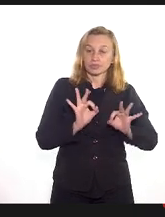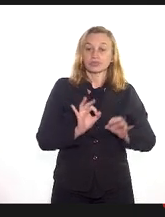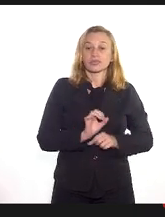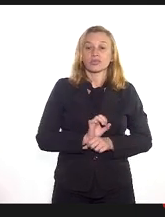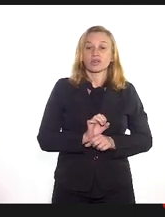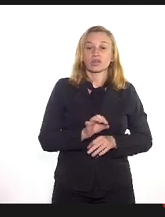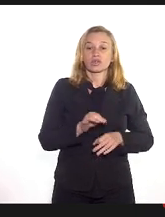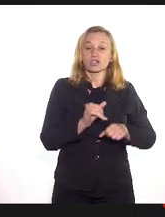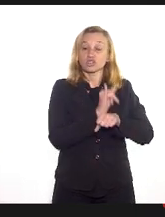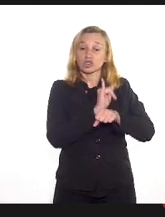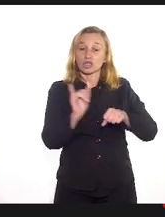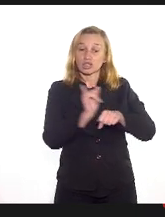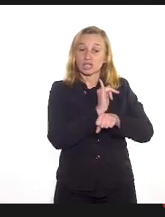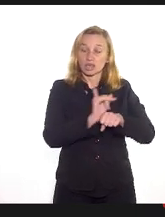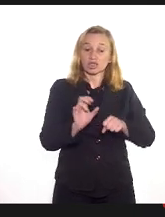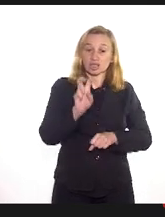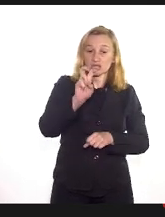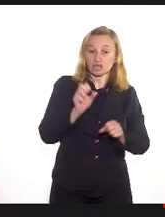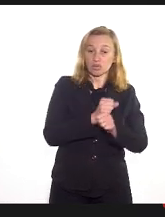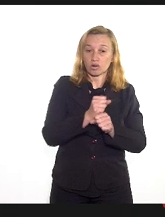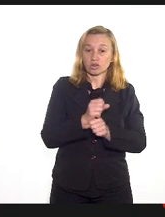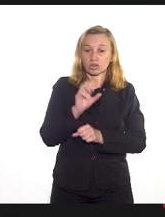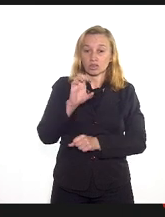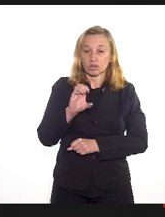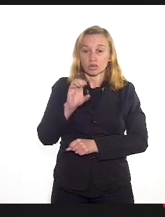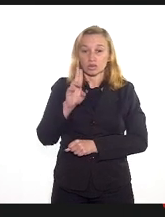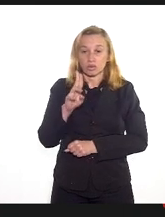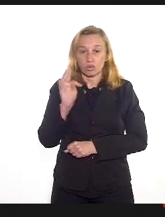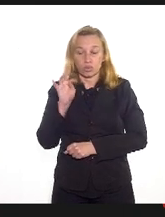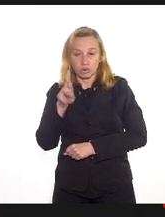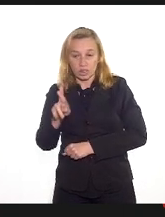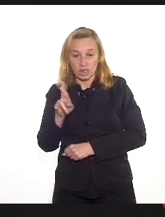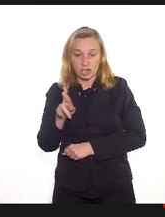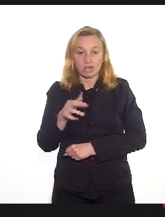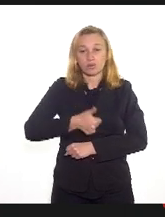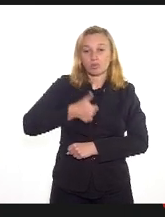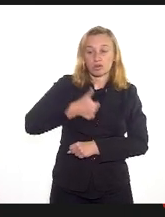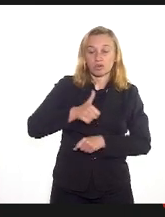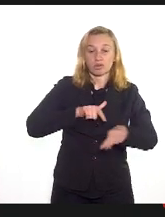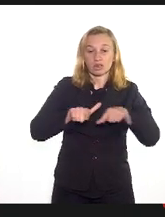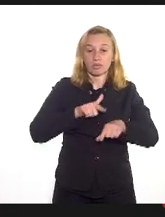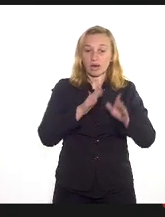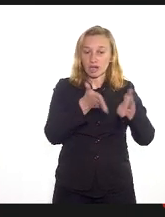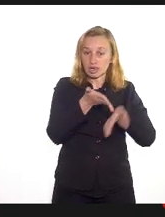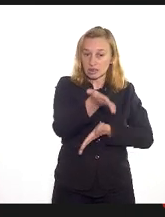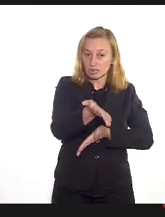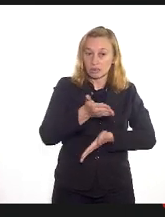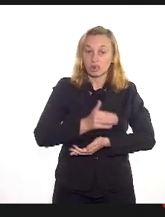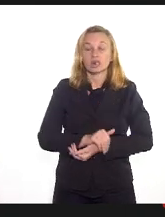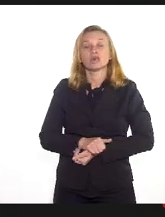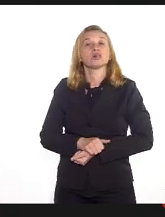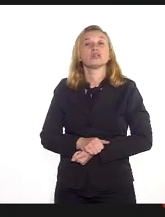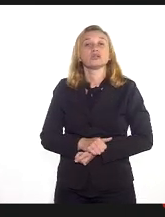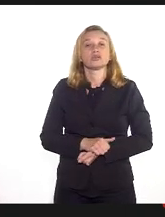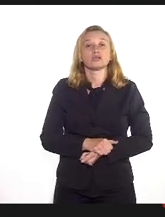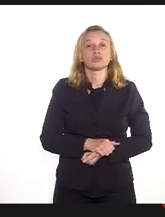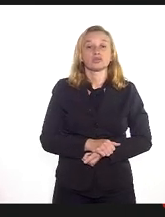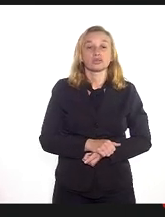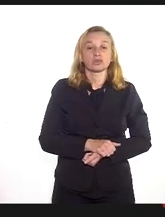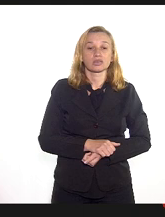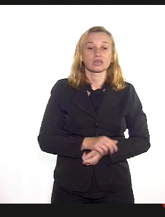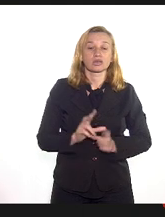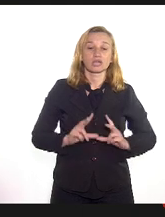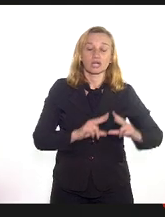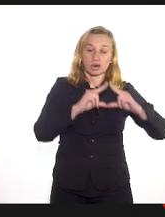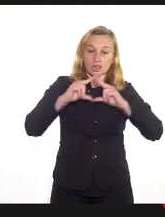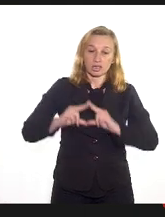de planejamento de 5 anos do cluster. E o primeiro trabalho efetivo é esse agora da